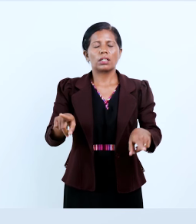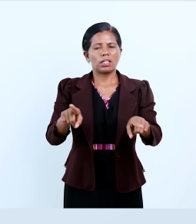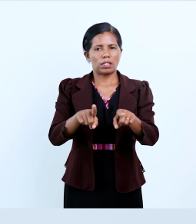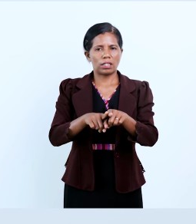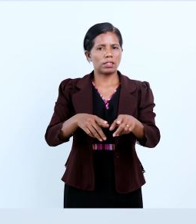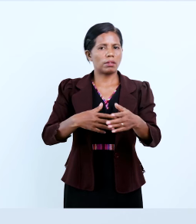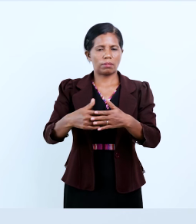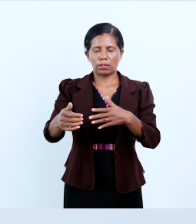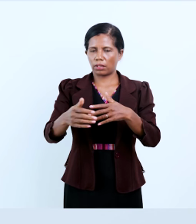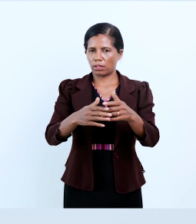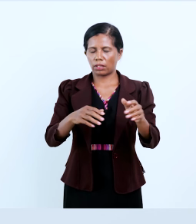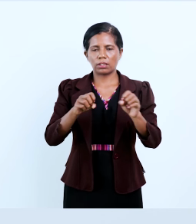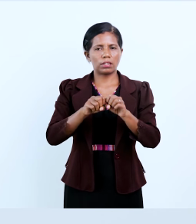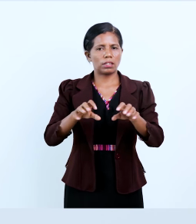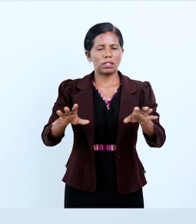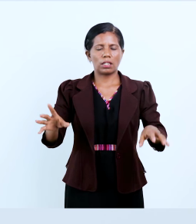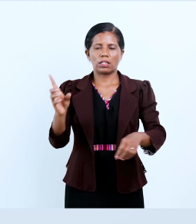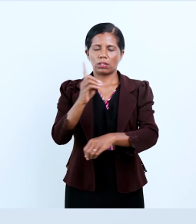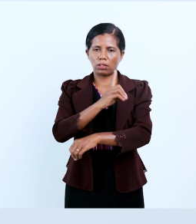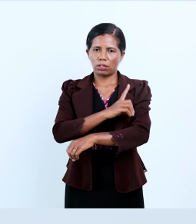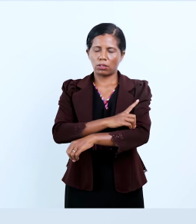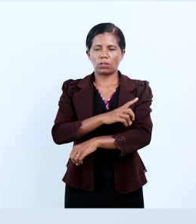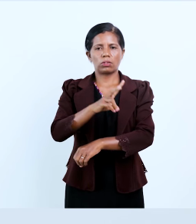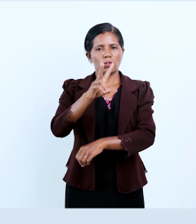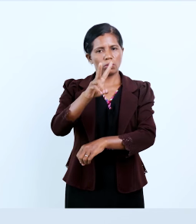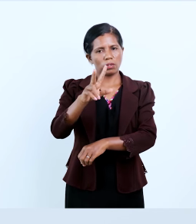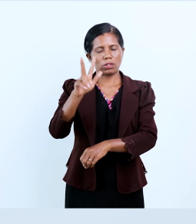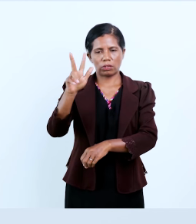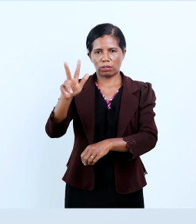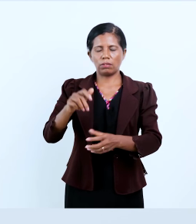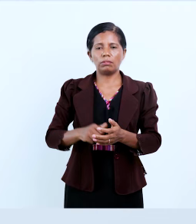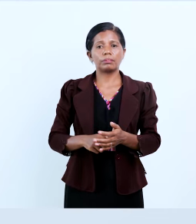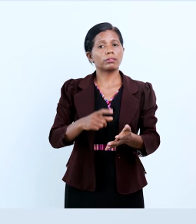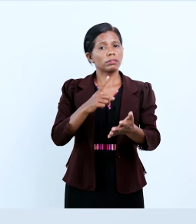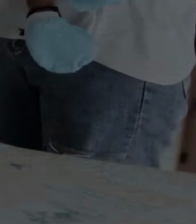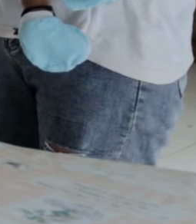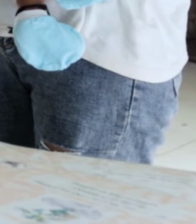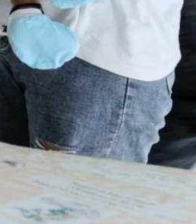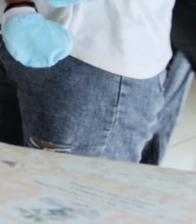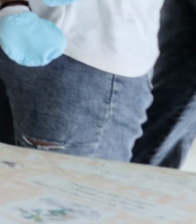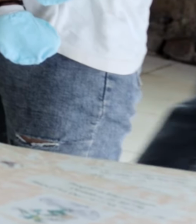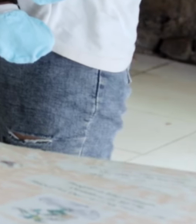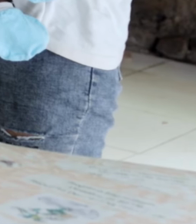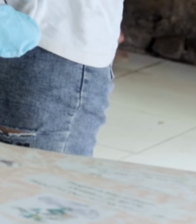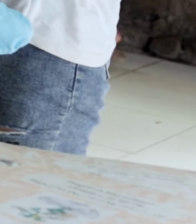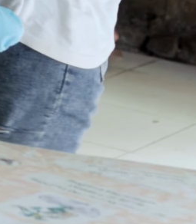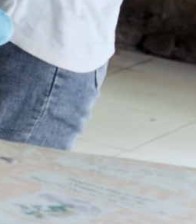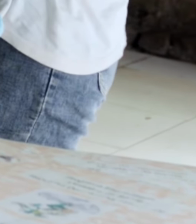reação hirakne normal, no se lakong iha lorong rua katolo ni larang.